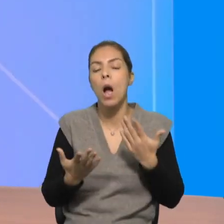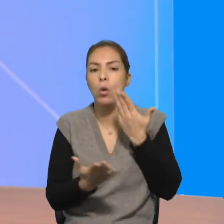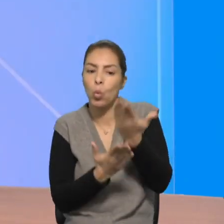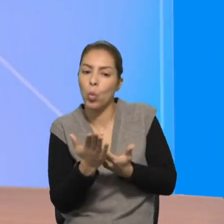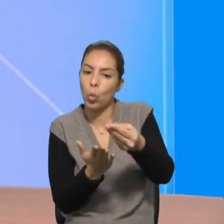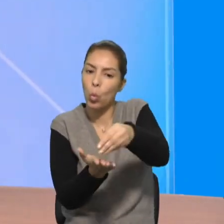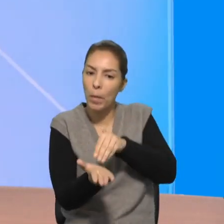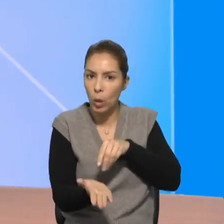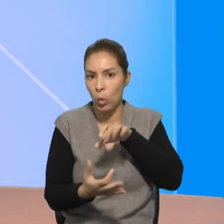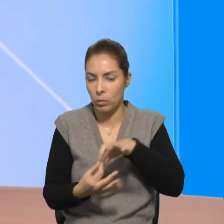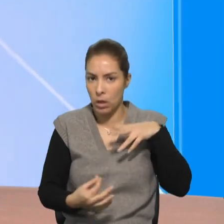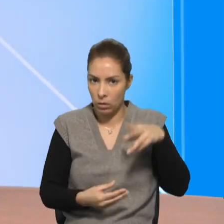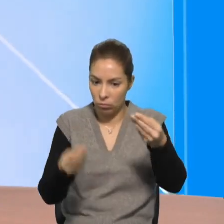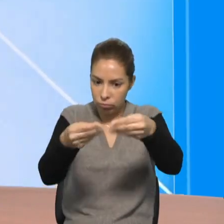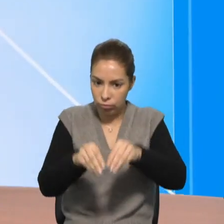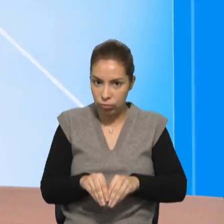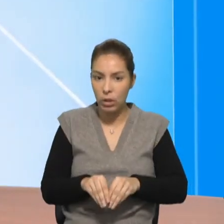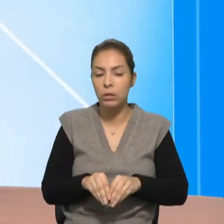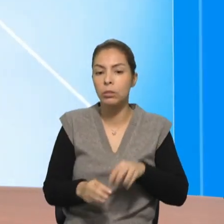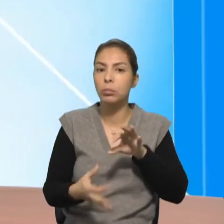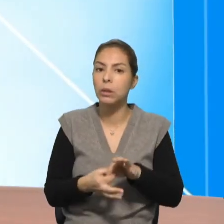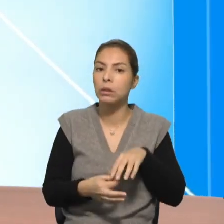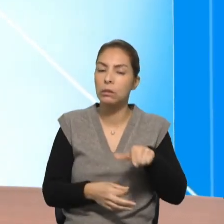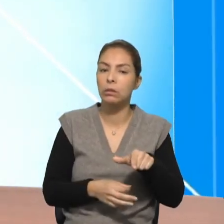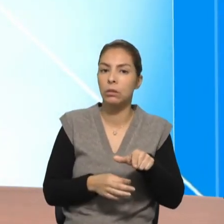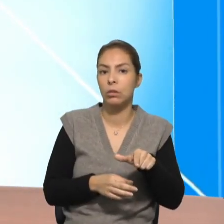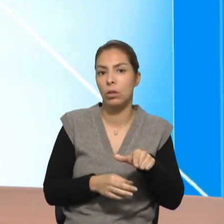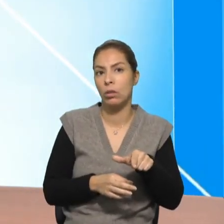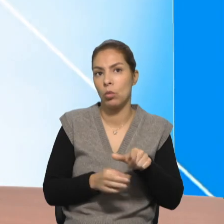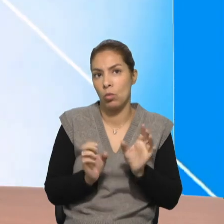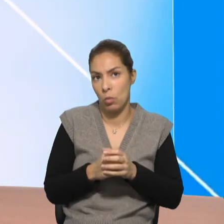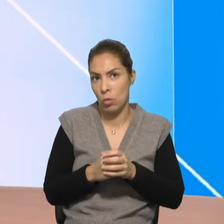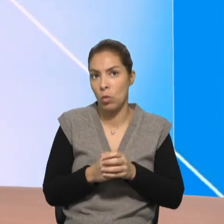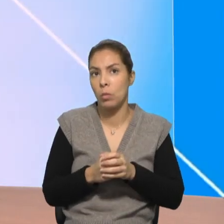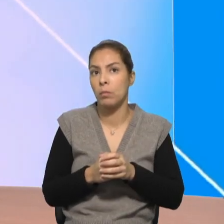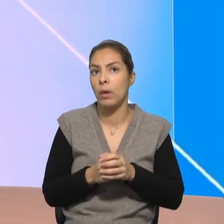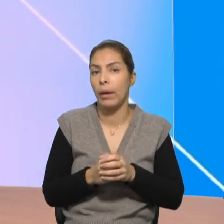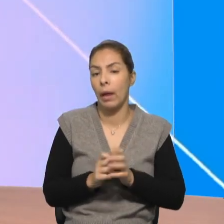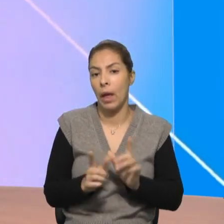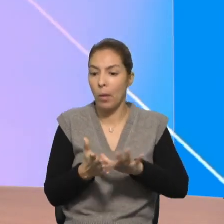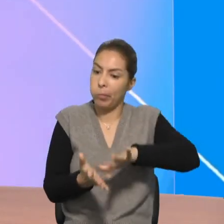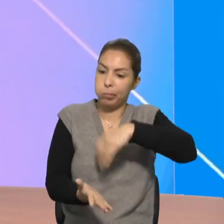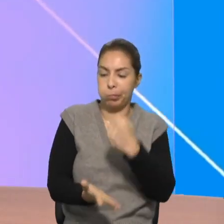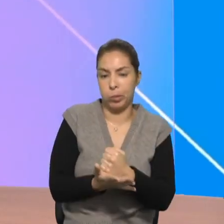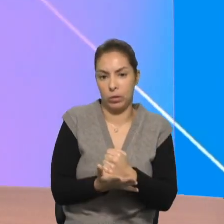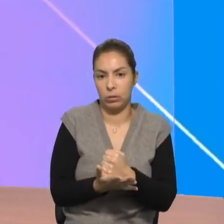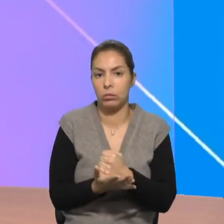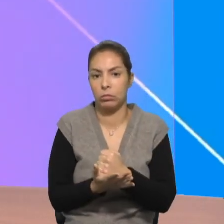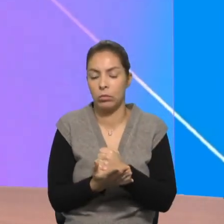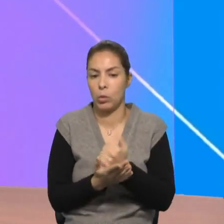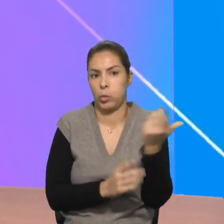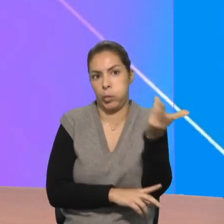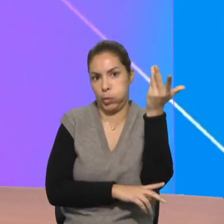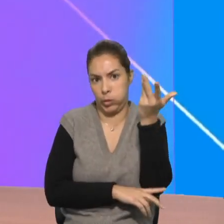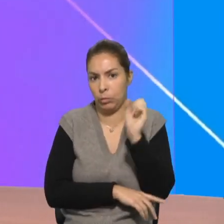realidade portuguesa em confronto com este documento final, que veio como súmula do sínodo, que foi apresentado também como magistério